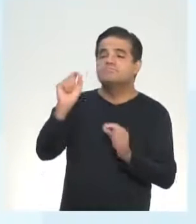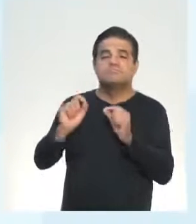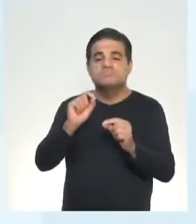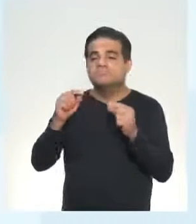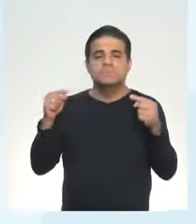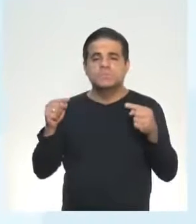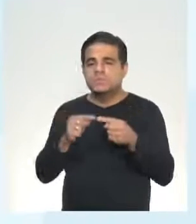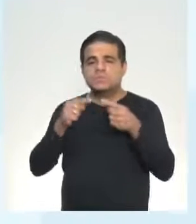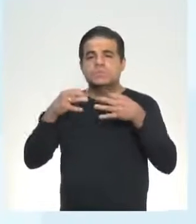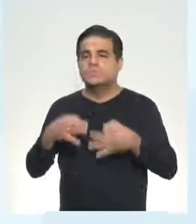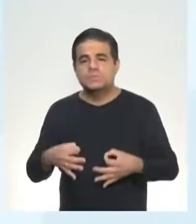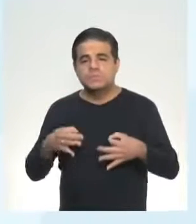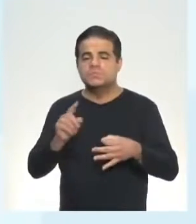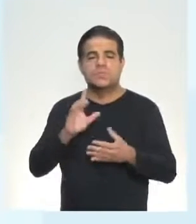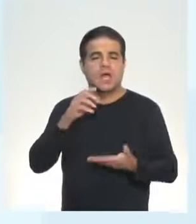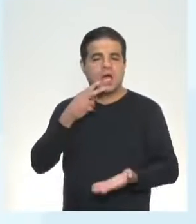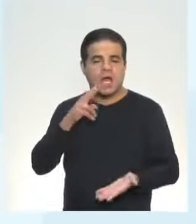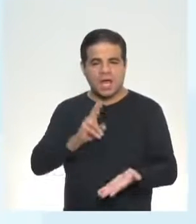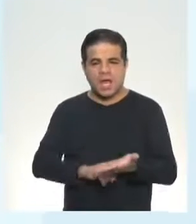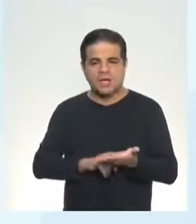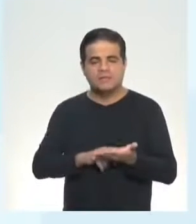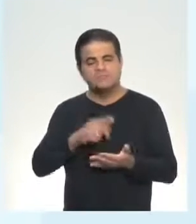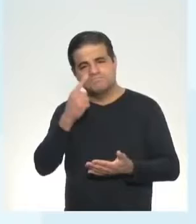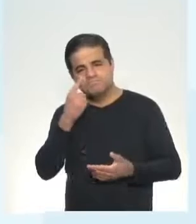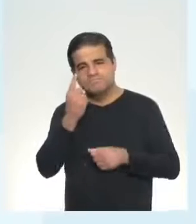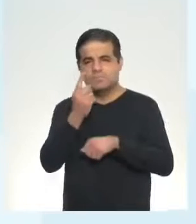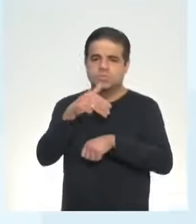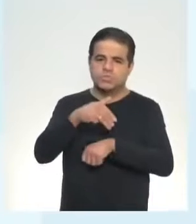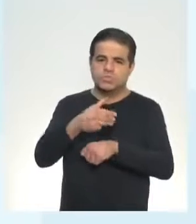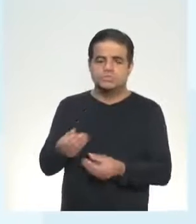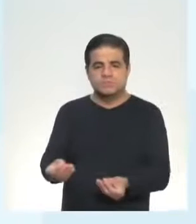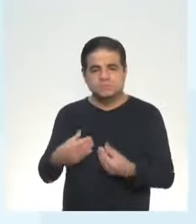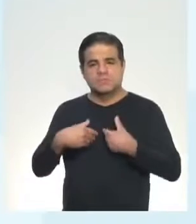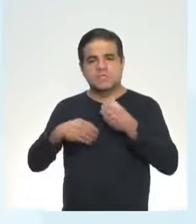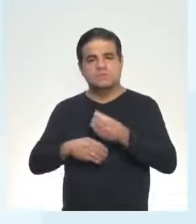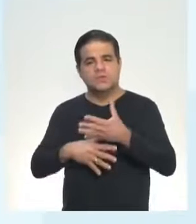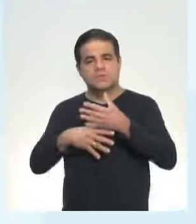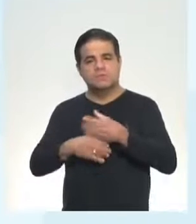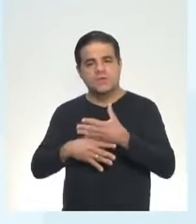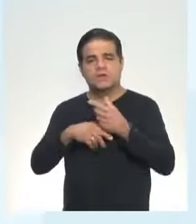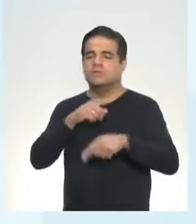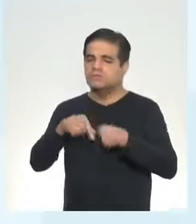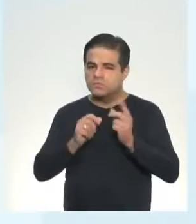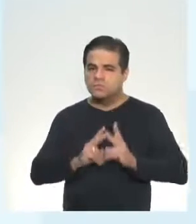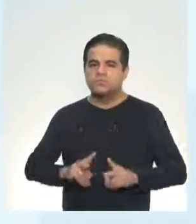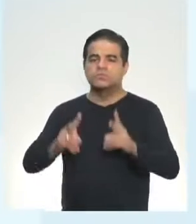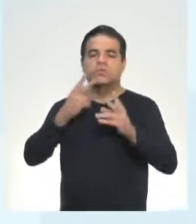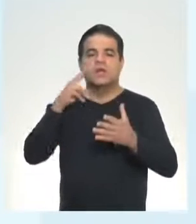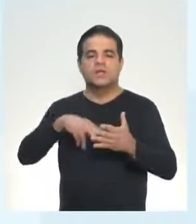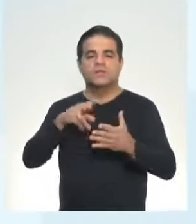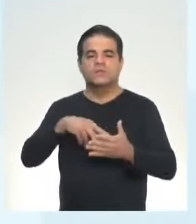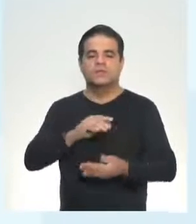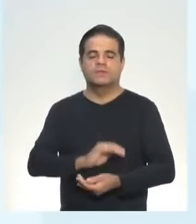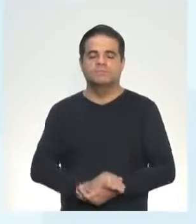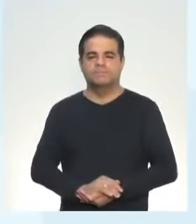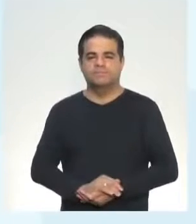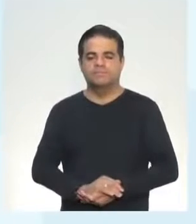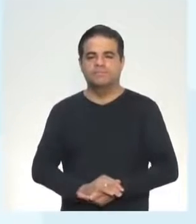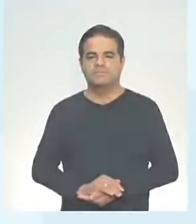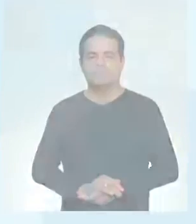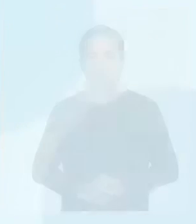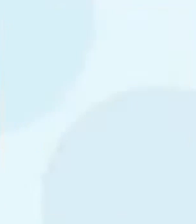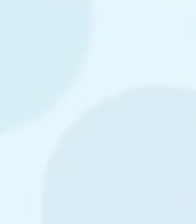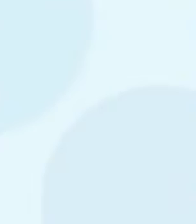não está adequado na carta. Então, 1 minutinho para vocês colocarem no chat para a gente. Depois que nós continuaremos a leitura. Vamos lá?